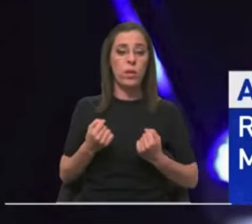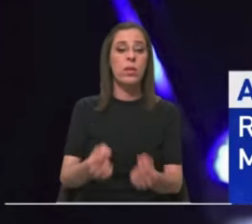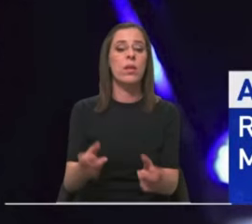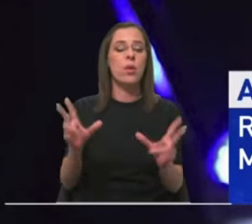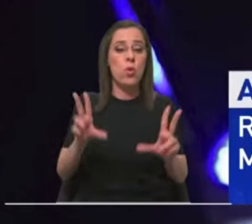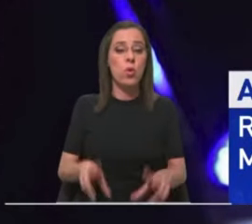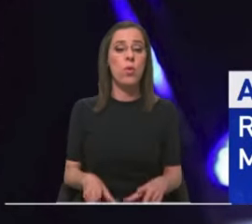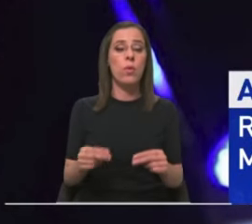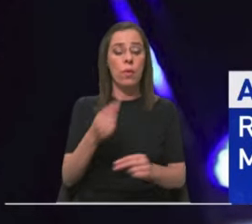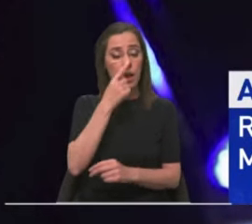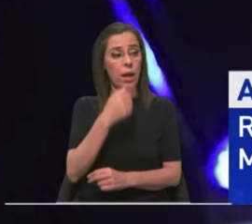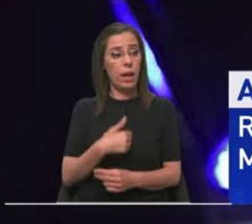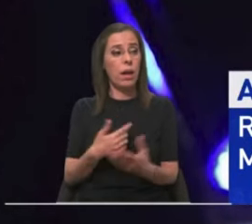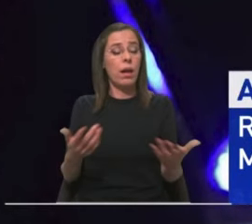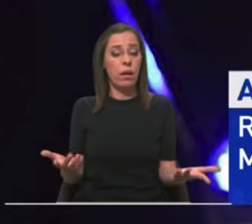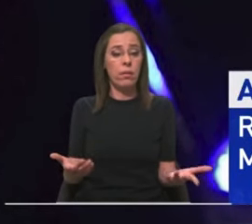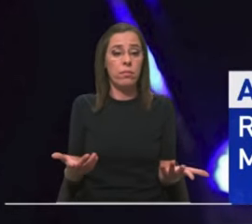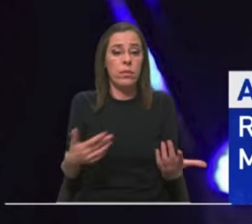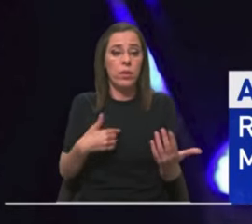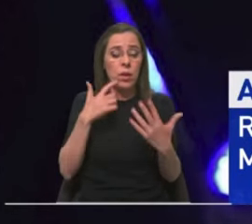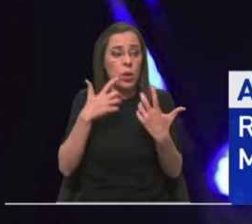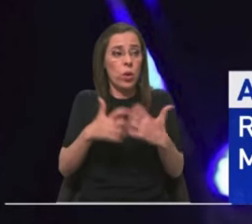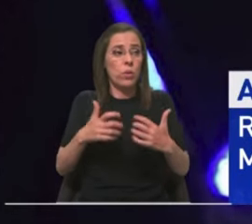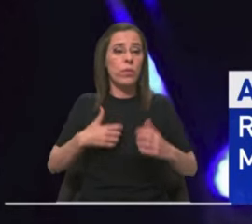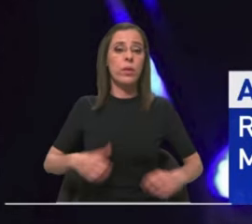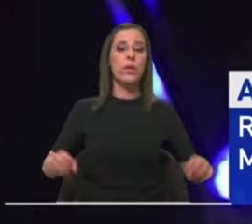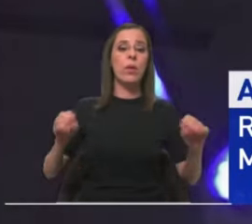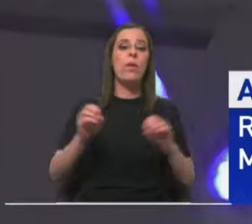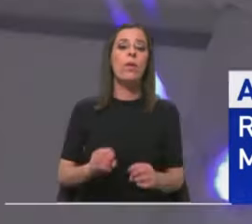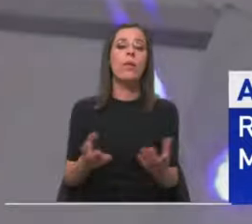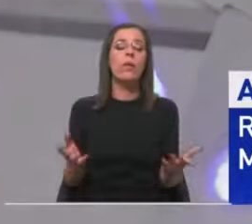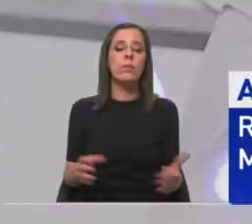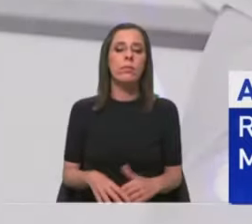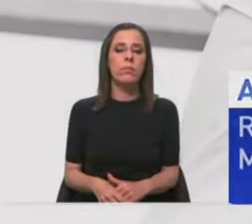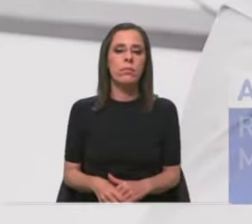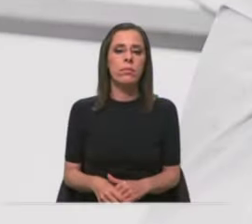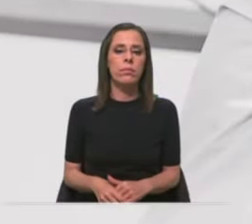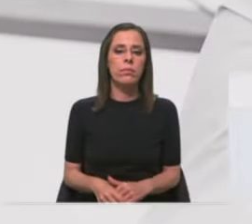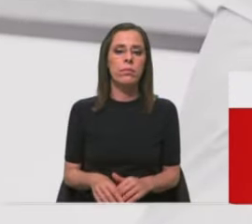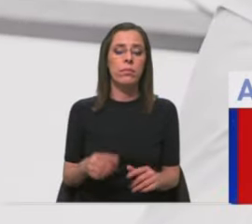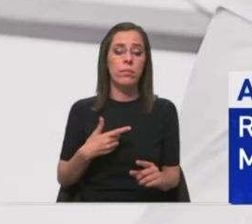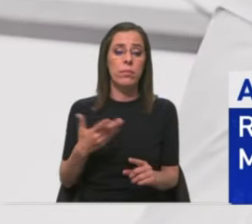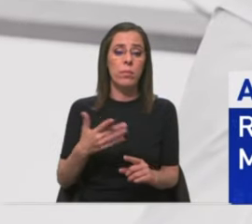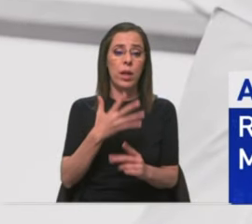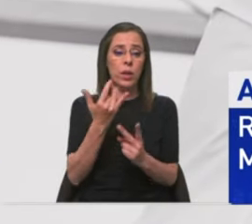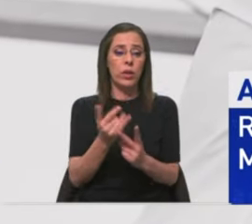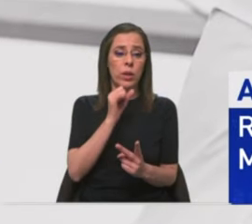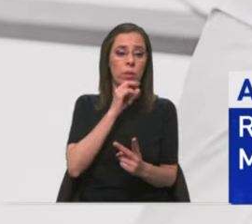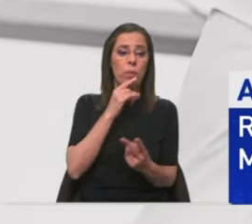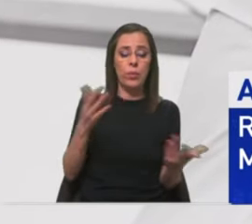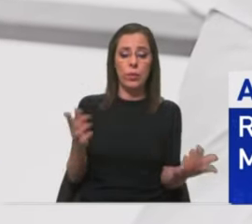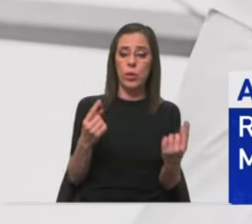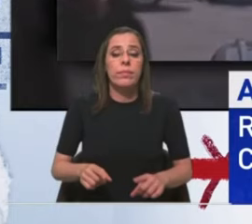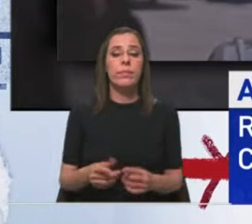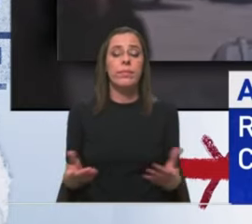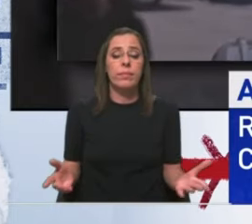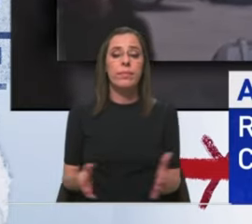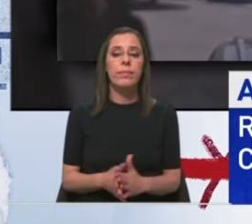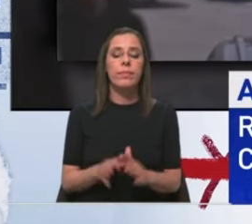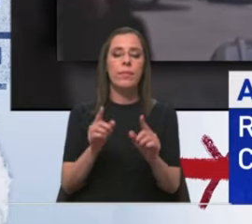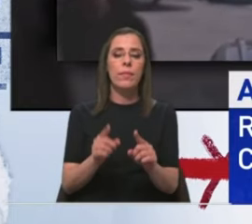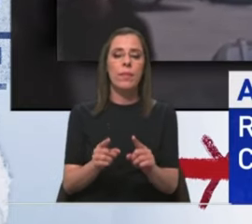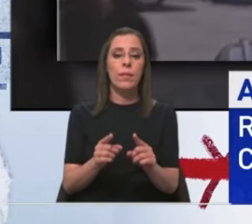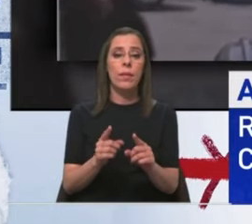senhor. Errei, sim, não tenho dúvidas que errei, só que eu acho que mereço uma segunda oportunidade, só isso. Quando